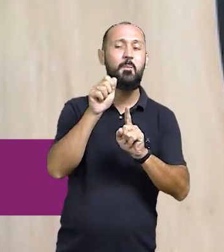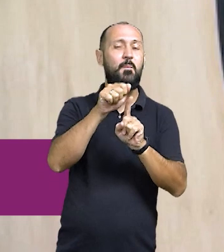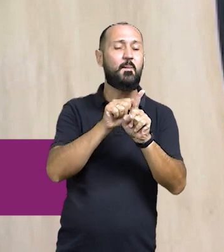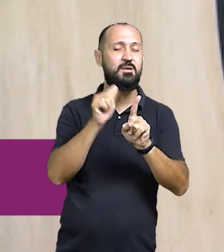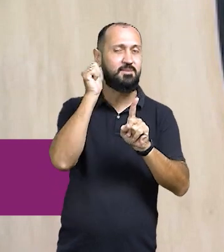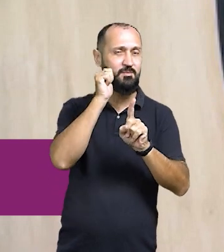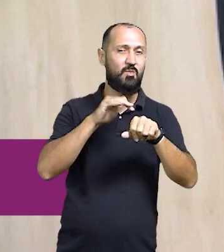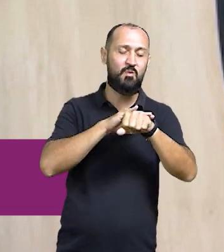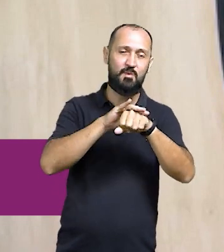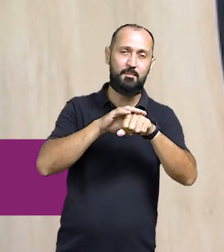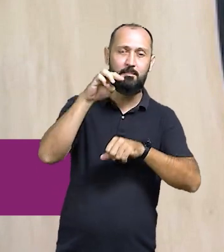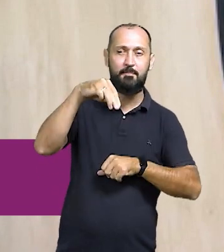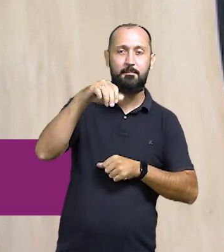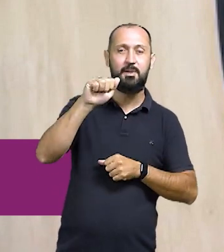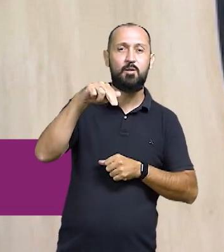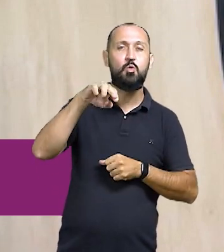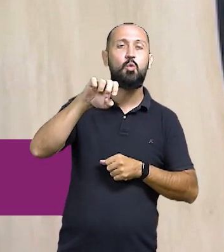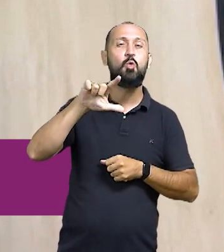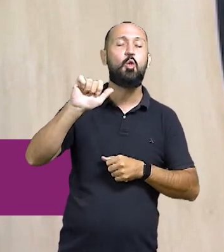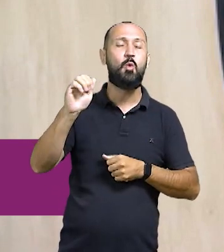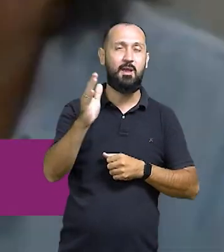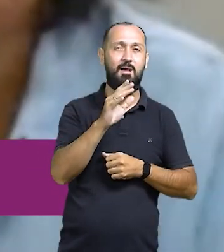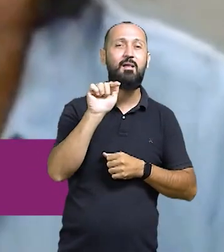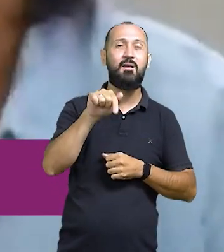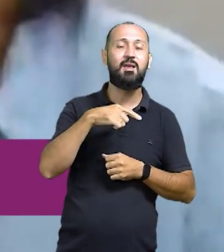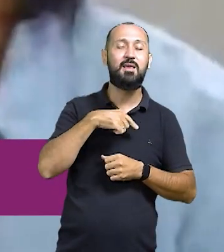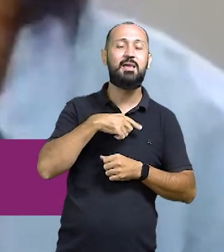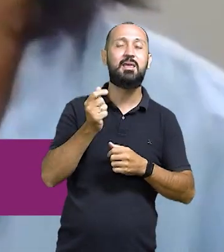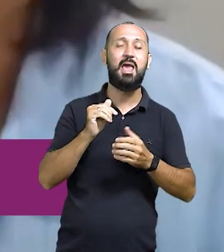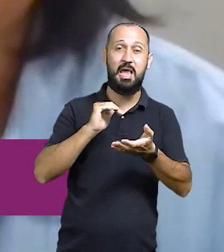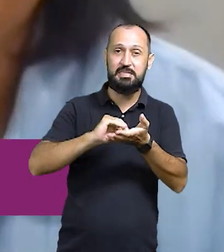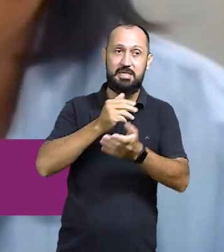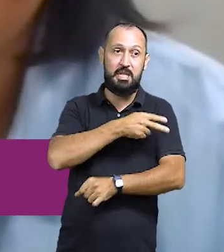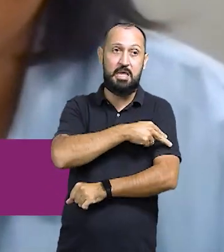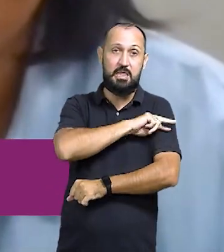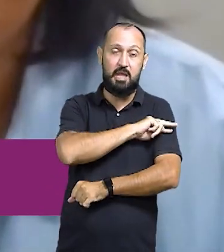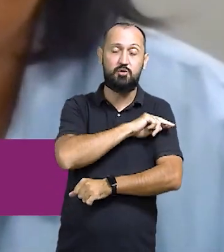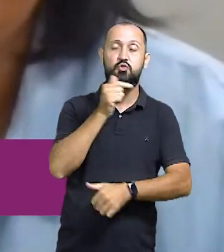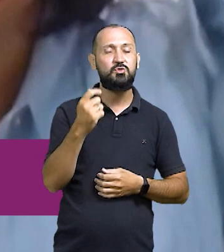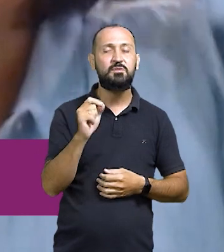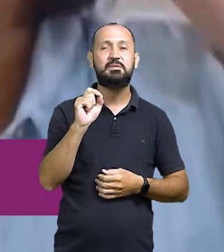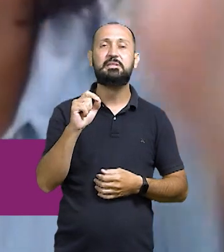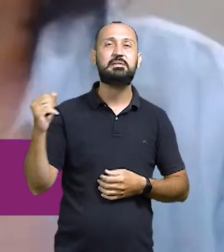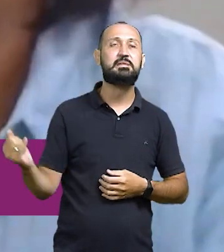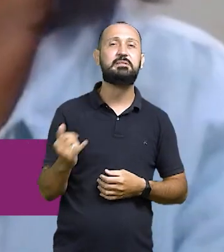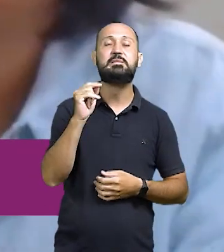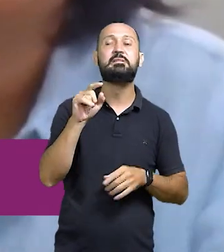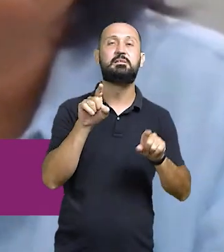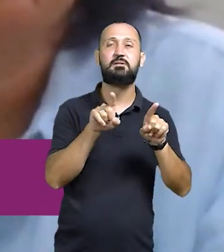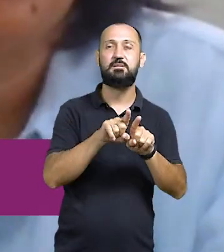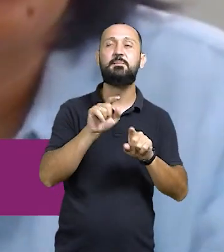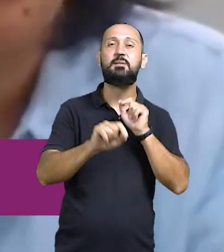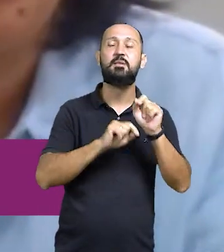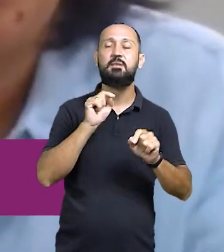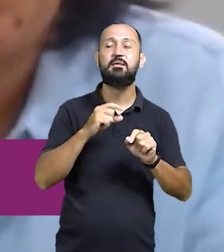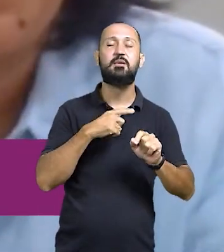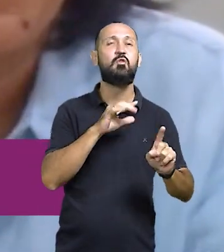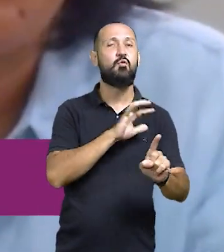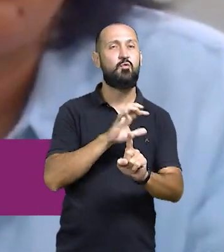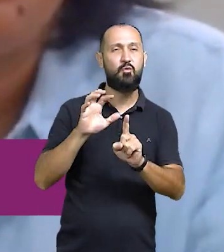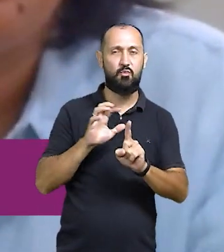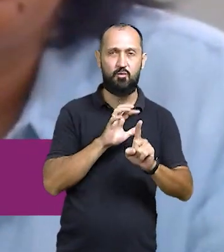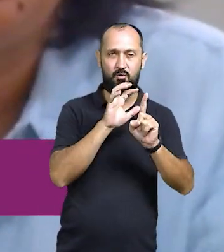da mulher, com a Manuela Nicodemos Bailosa, que é subsecretária de Políticas Públicas para Mulheres de Mato Grosso do